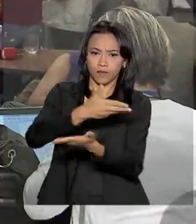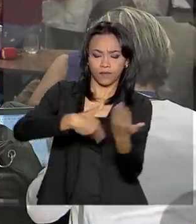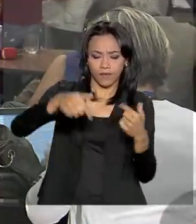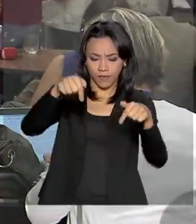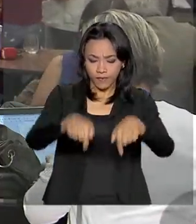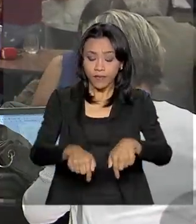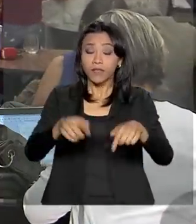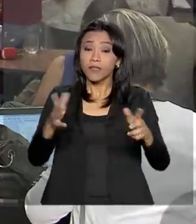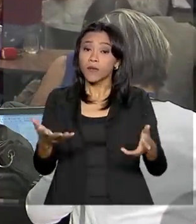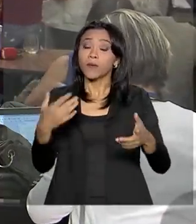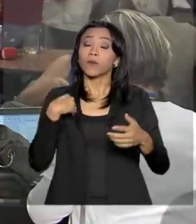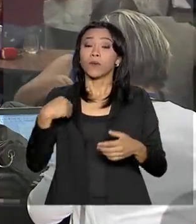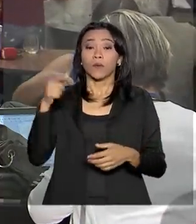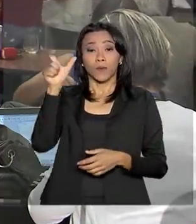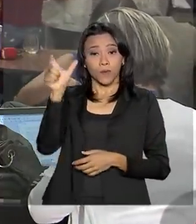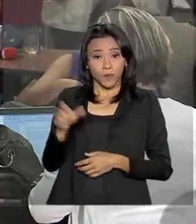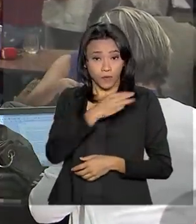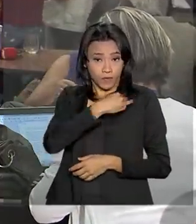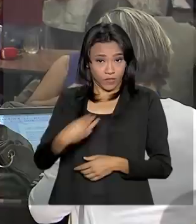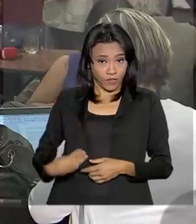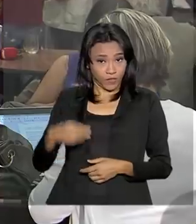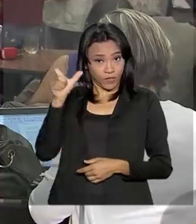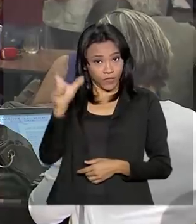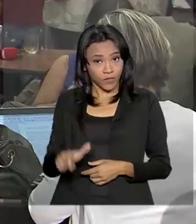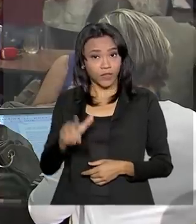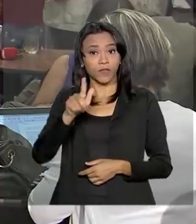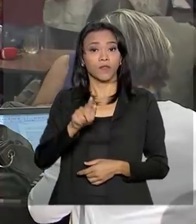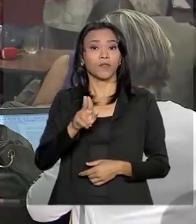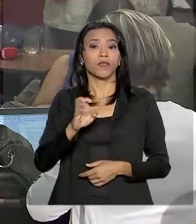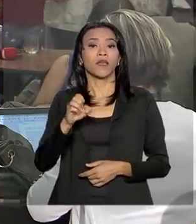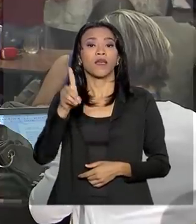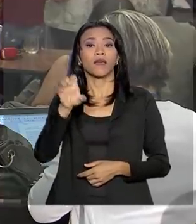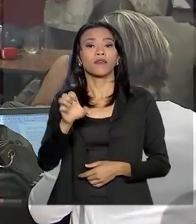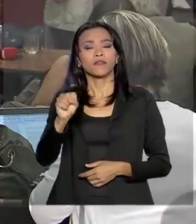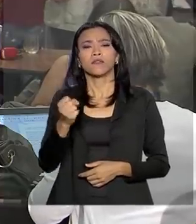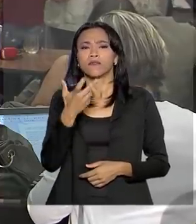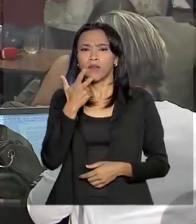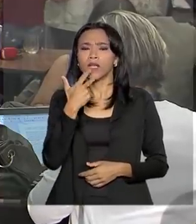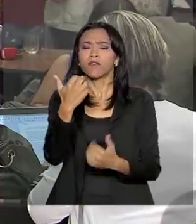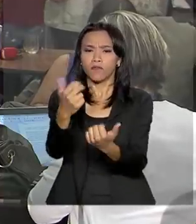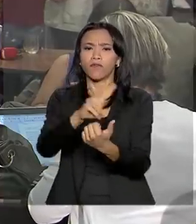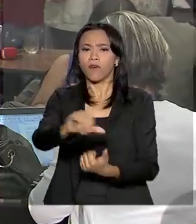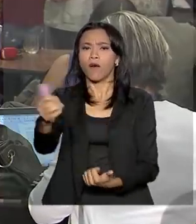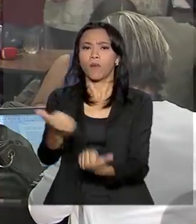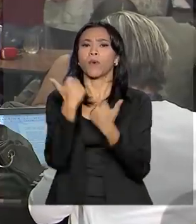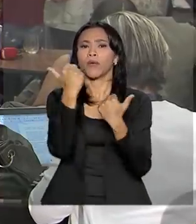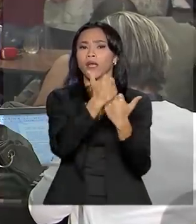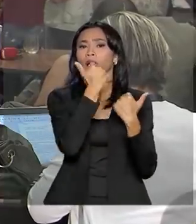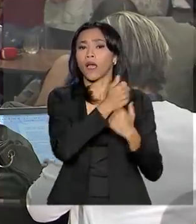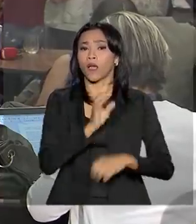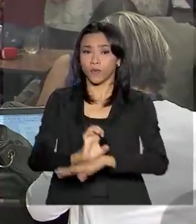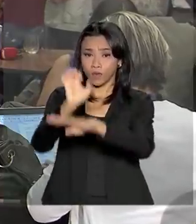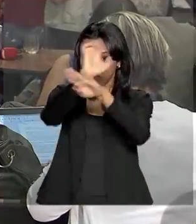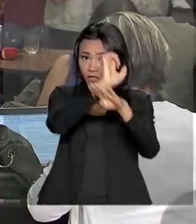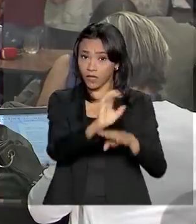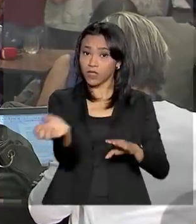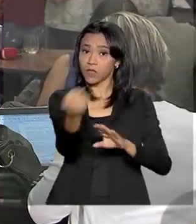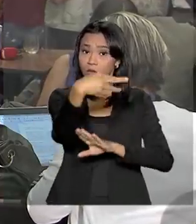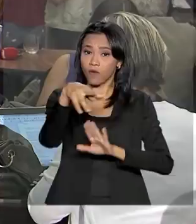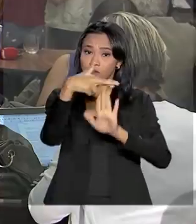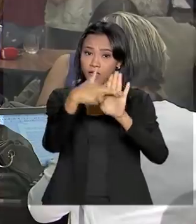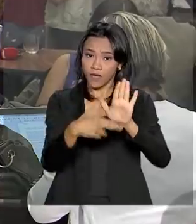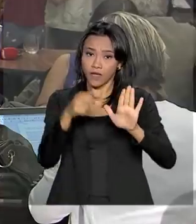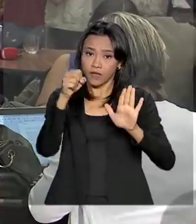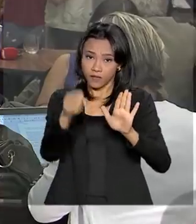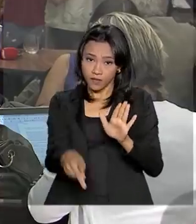vem afirmando que os estados estão dispostos a apoiar a nova Previdência, lembrando que os governadores têm influência